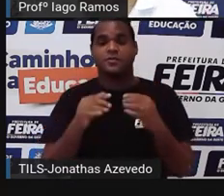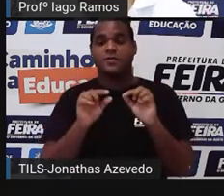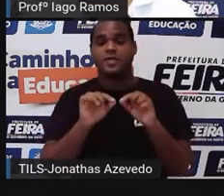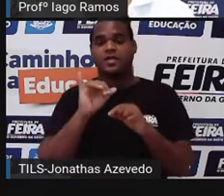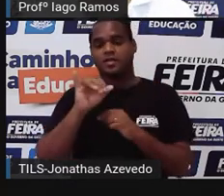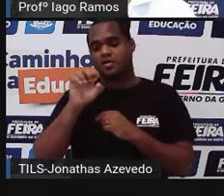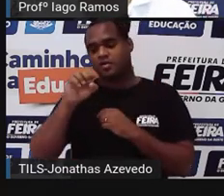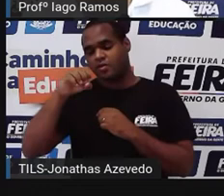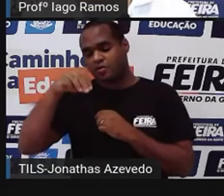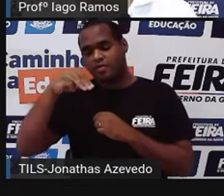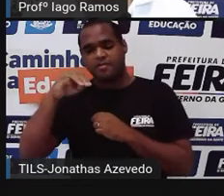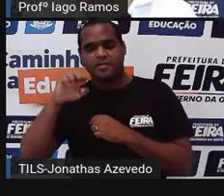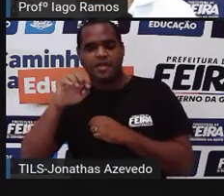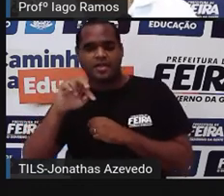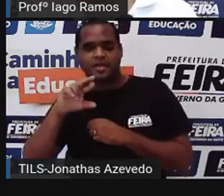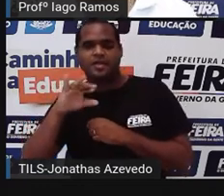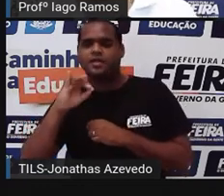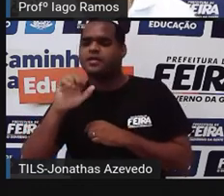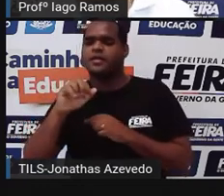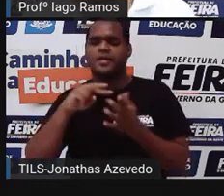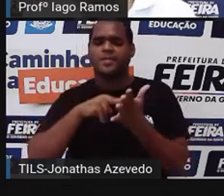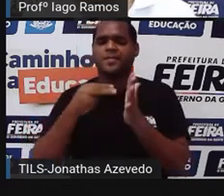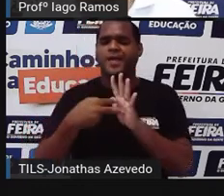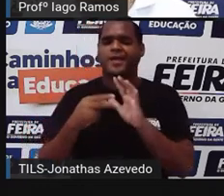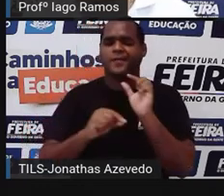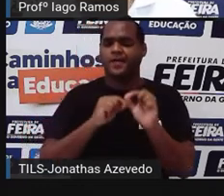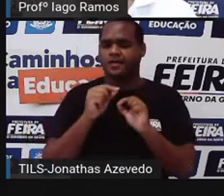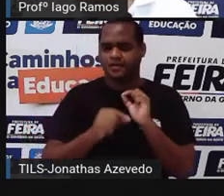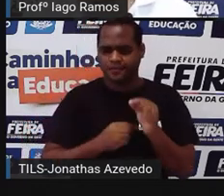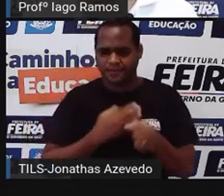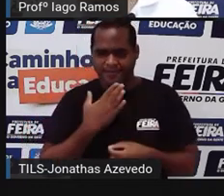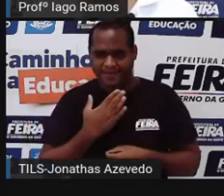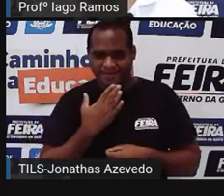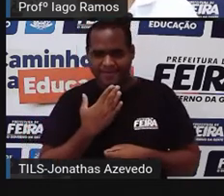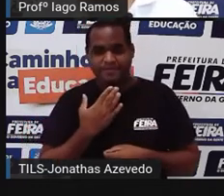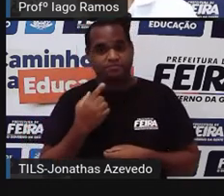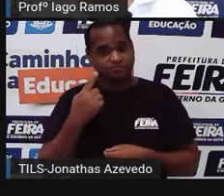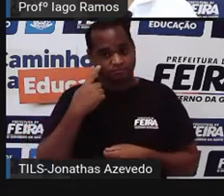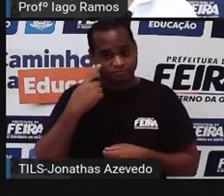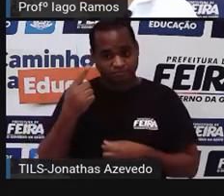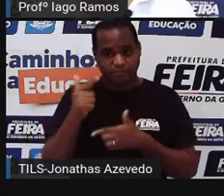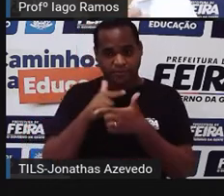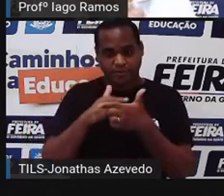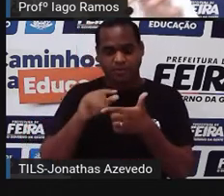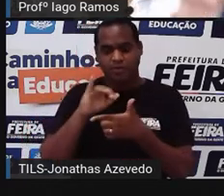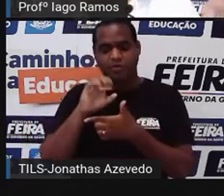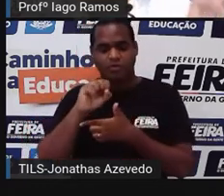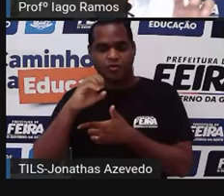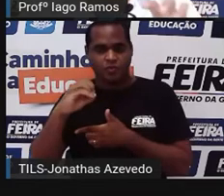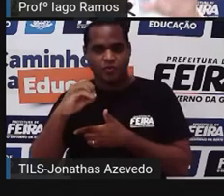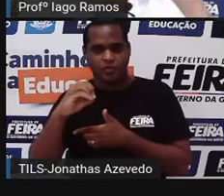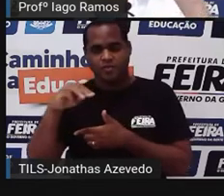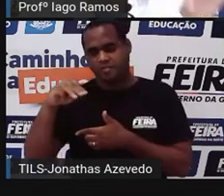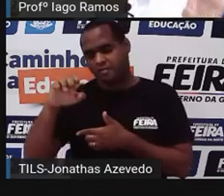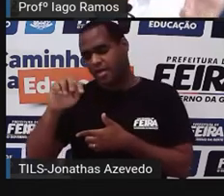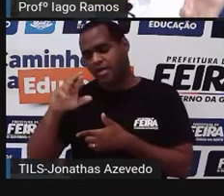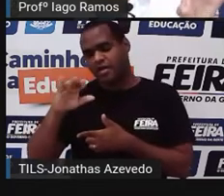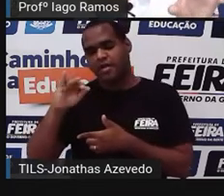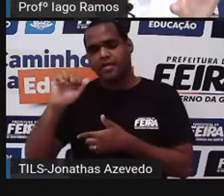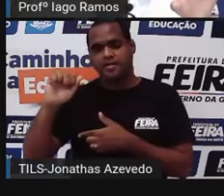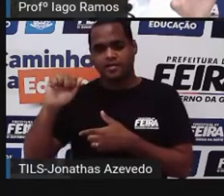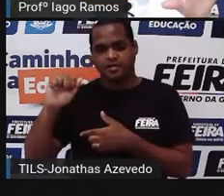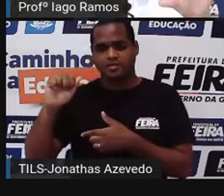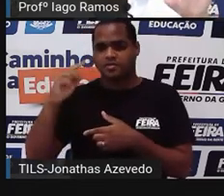isometria e o que que significa isometria eu divido a palavra isometria em duas eu tenho